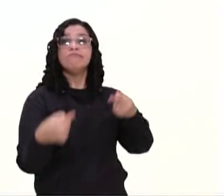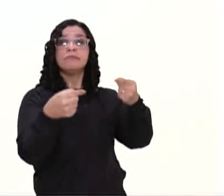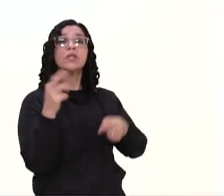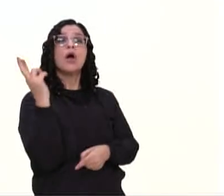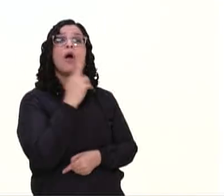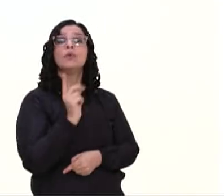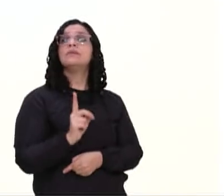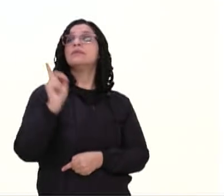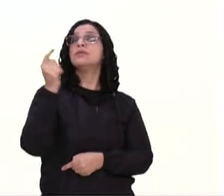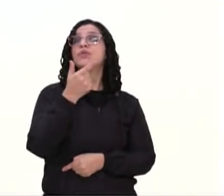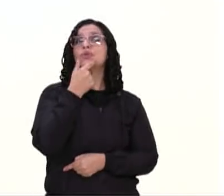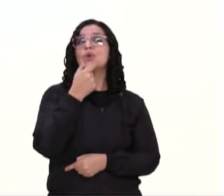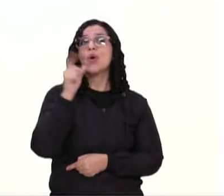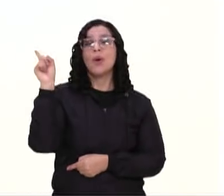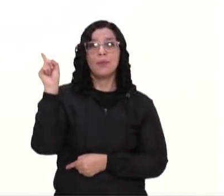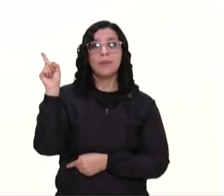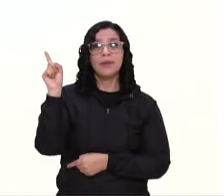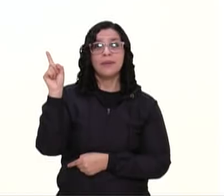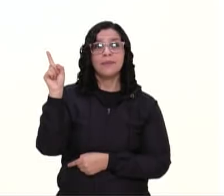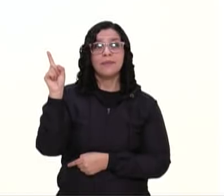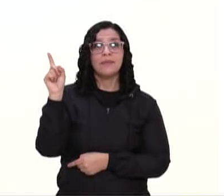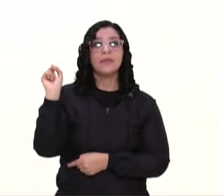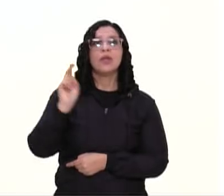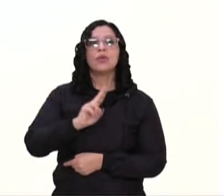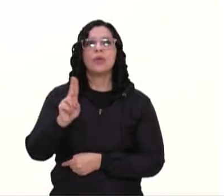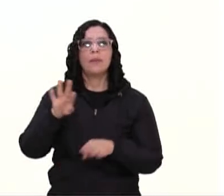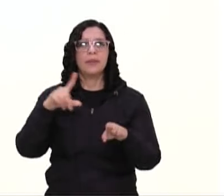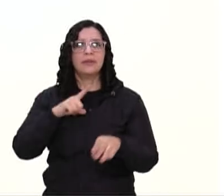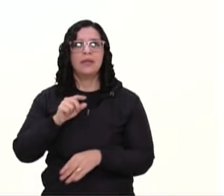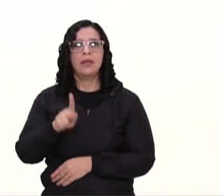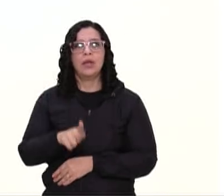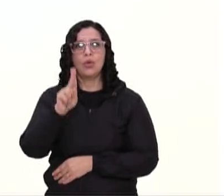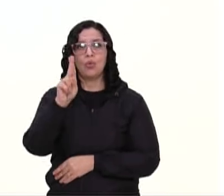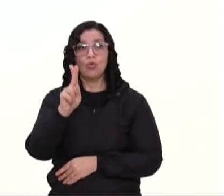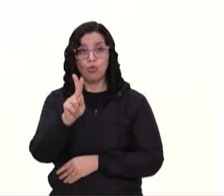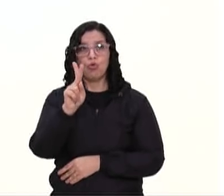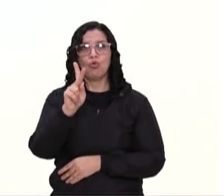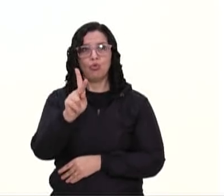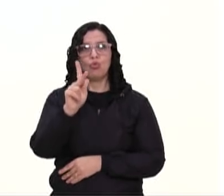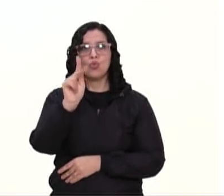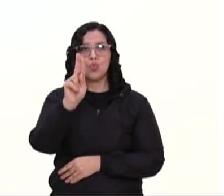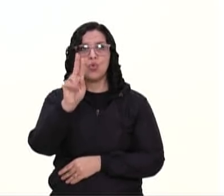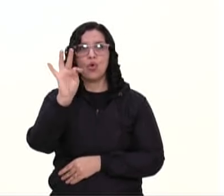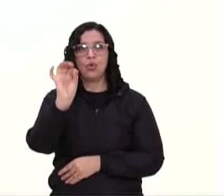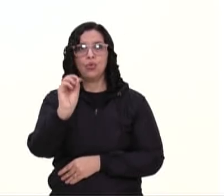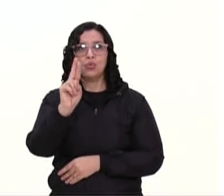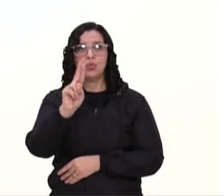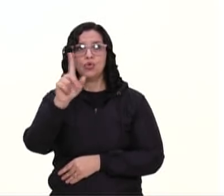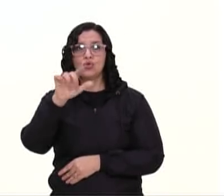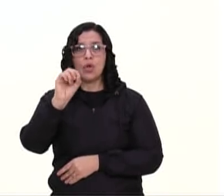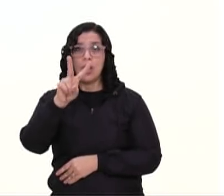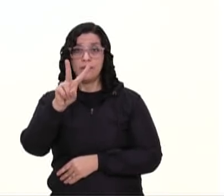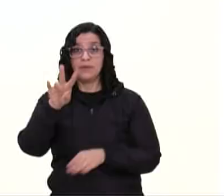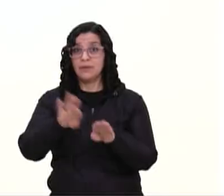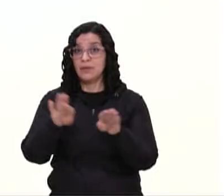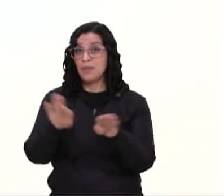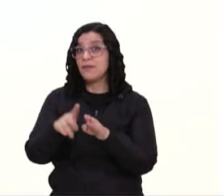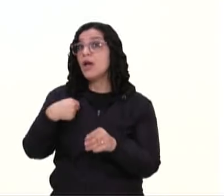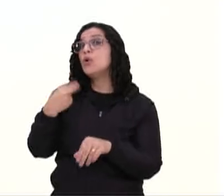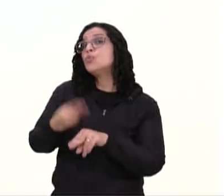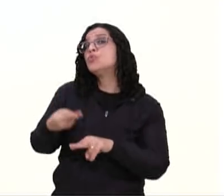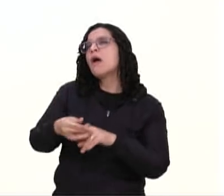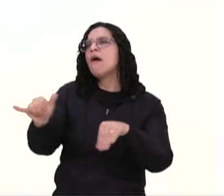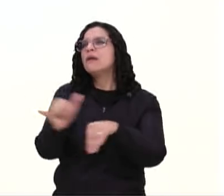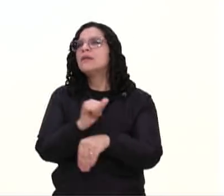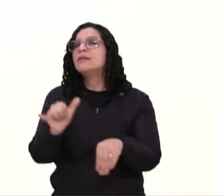responsável esse marechal, Marechal Kutuzov. E ele vai usar uma estratégia extremamente inovadora. Ele vai usar a grandeza da